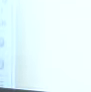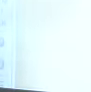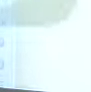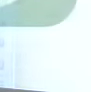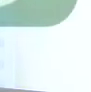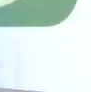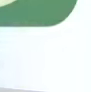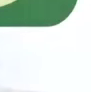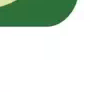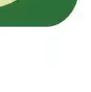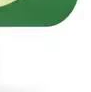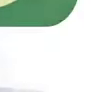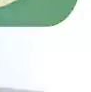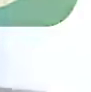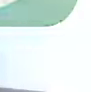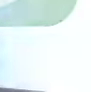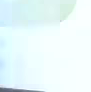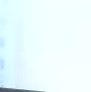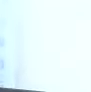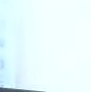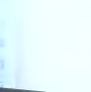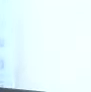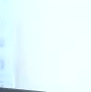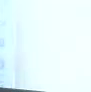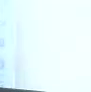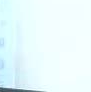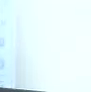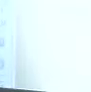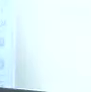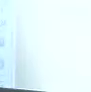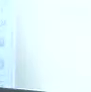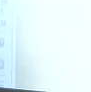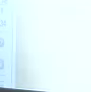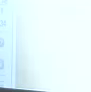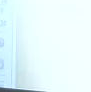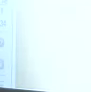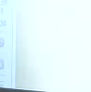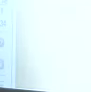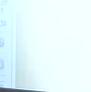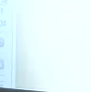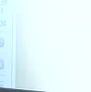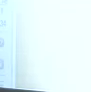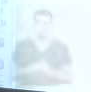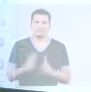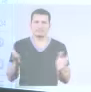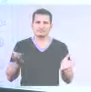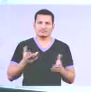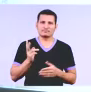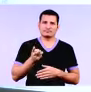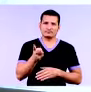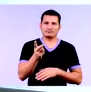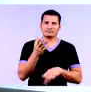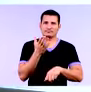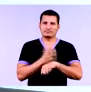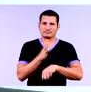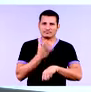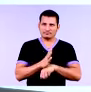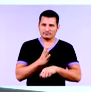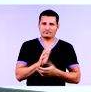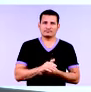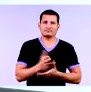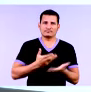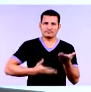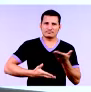Olá, boa noite. Eu sou o professor Alan Machado e hoje nós vamos dar continuidade às atividades relacionadas